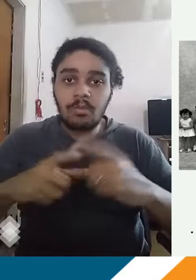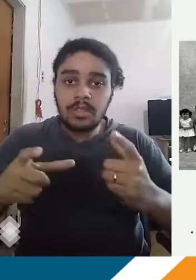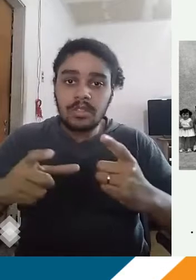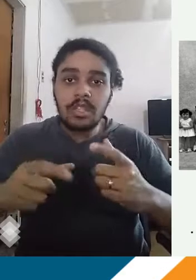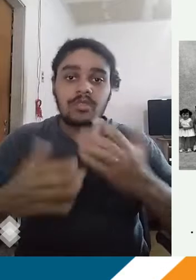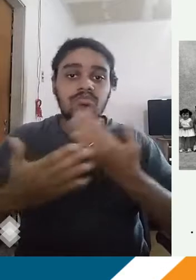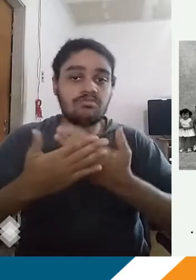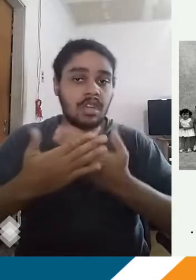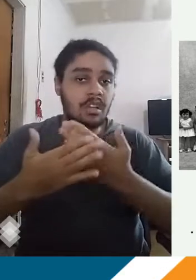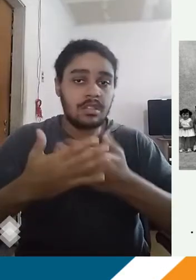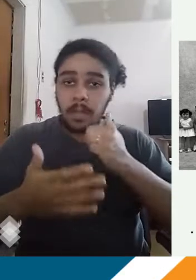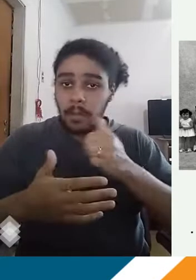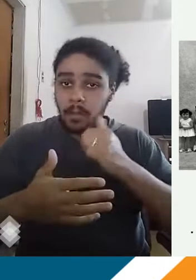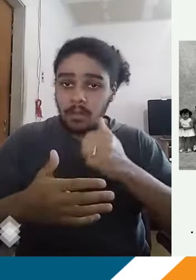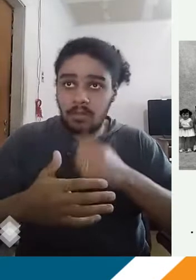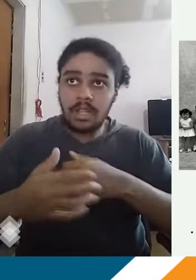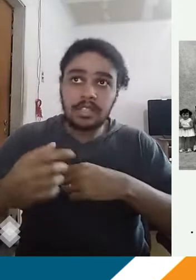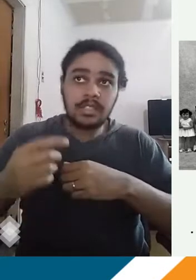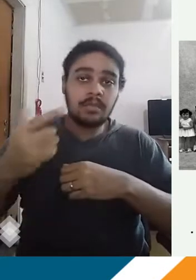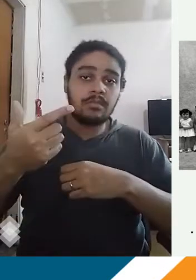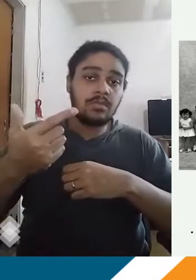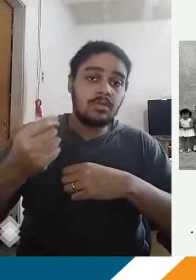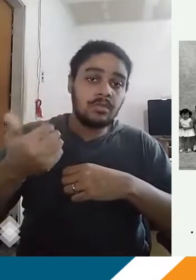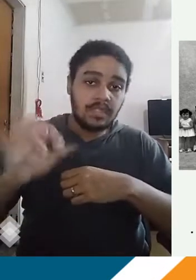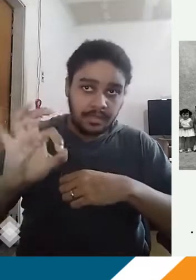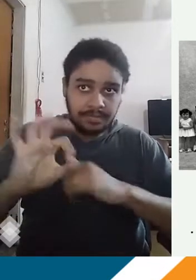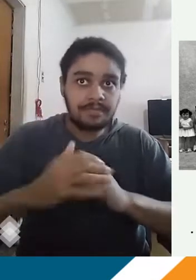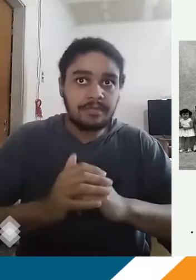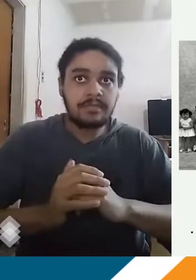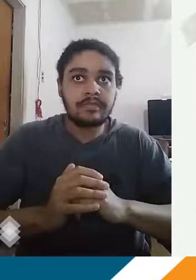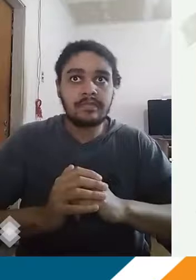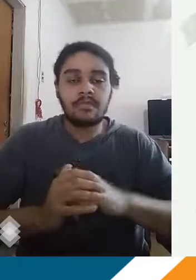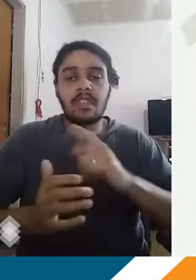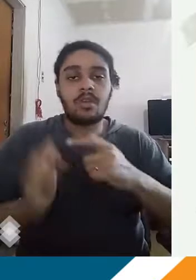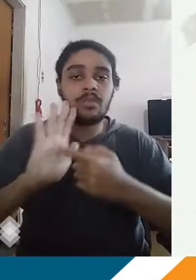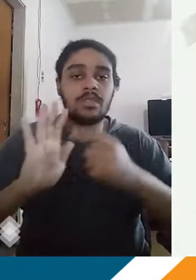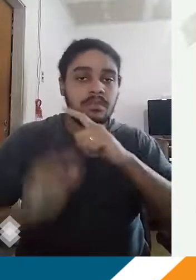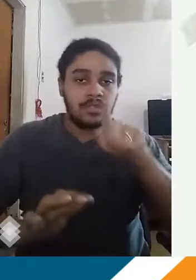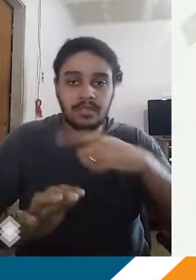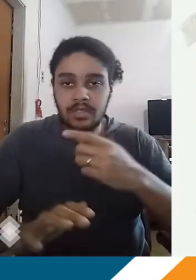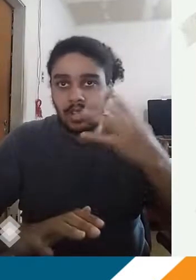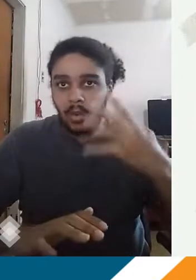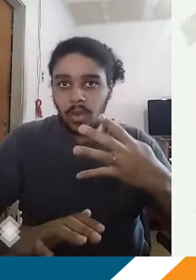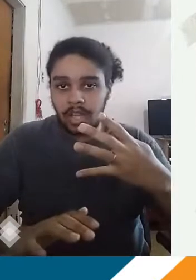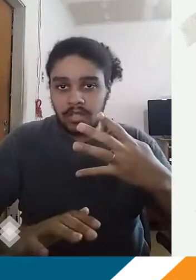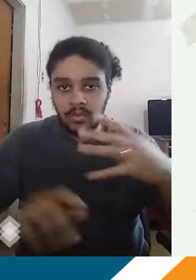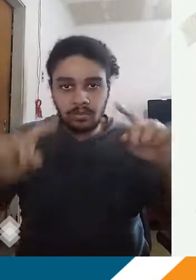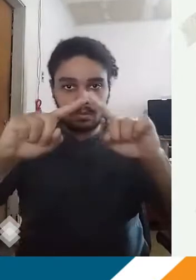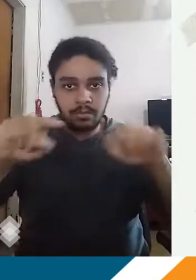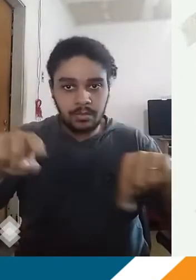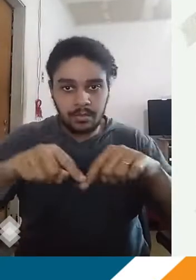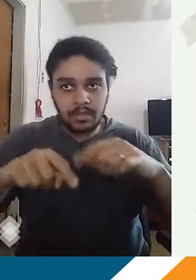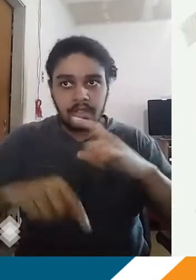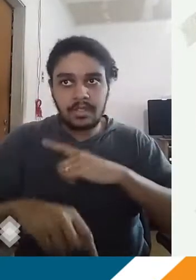familiar, aumento do grau de escolaridade da mulher e elevado custo de vida nas cidades. Apresentei aqui para vocês 4